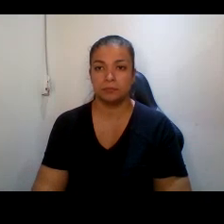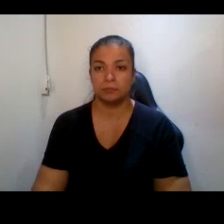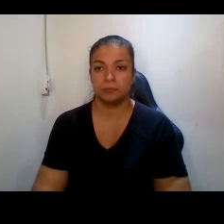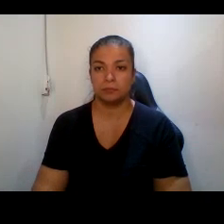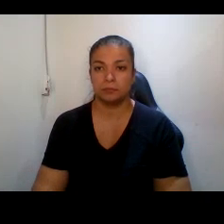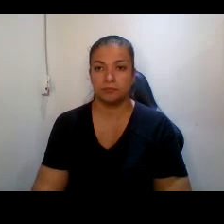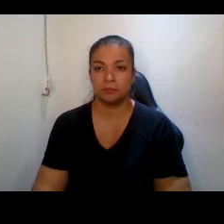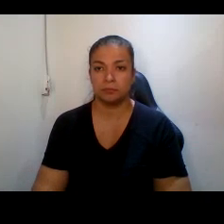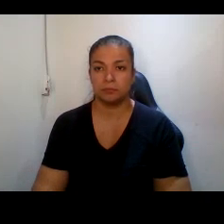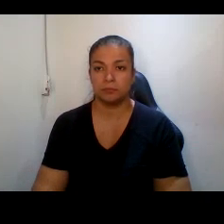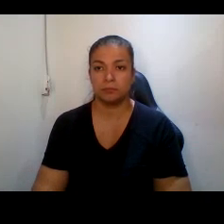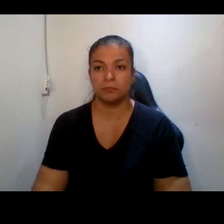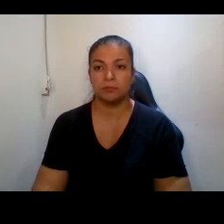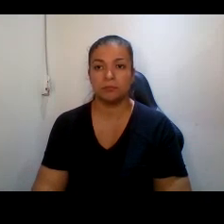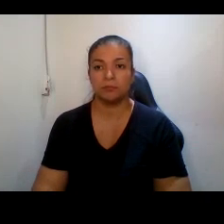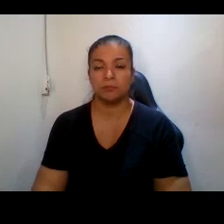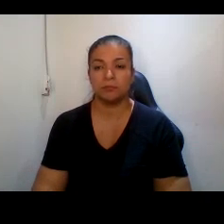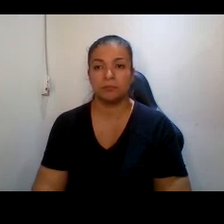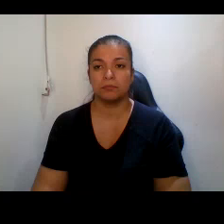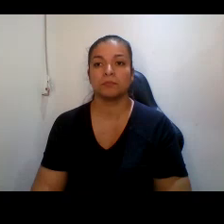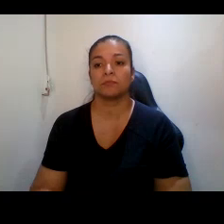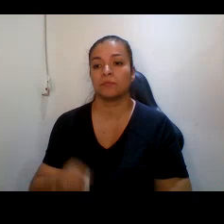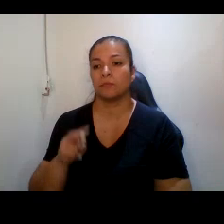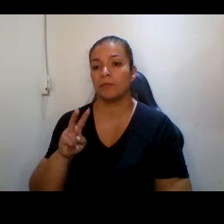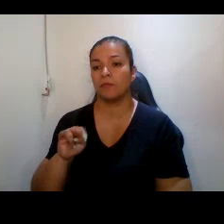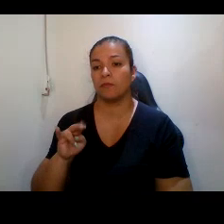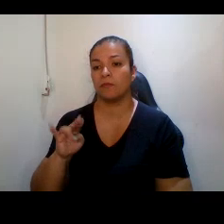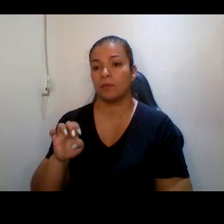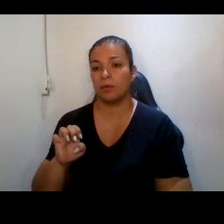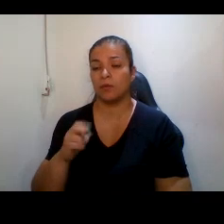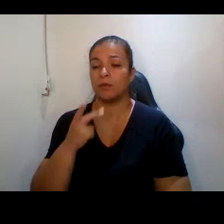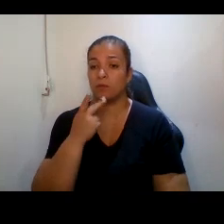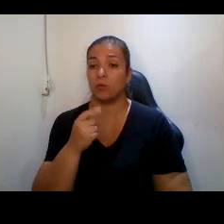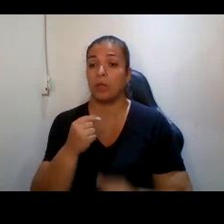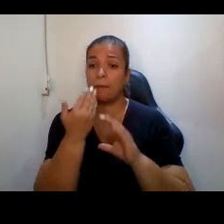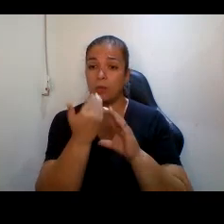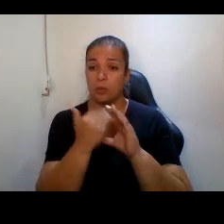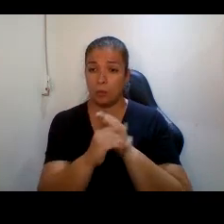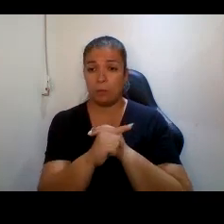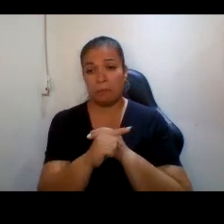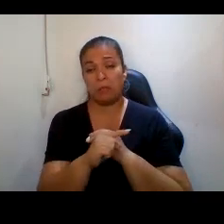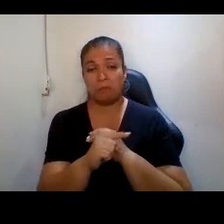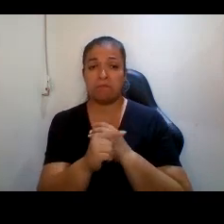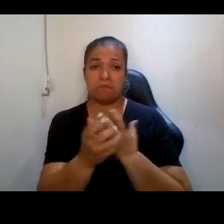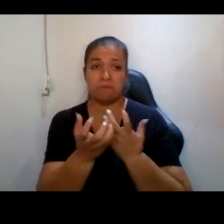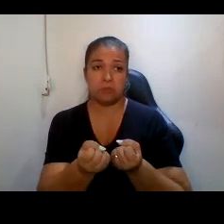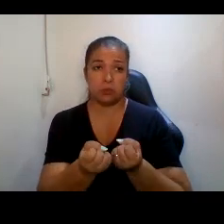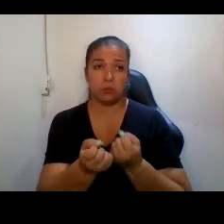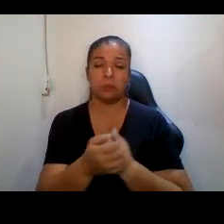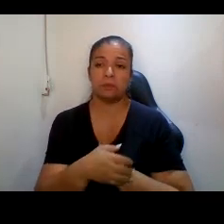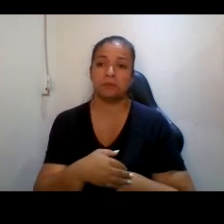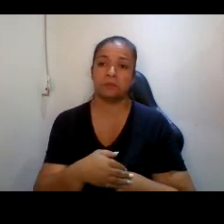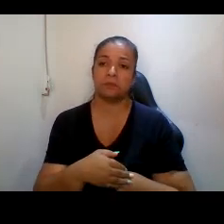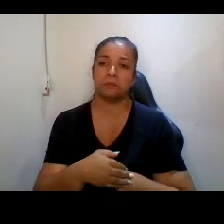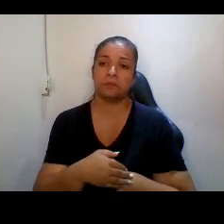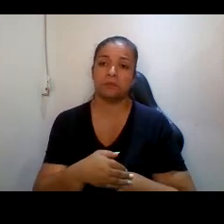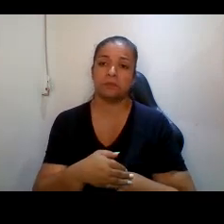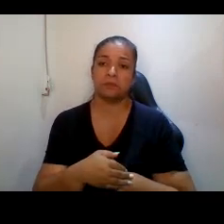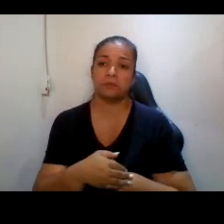aqui, a Viviane está falando que ela mandou por e-mail e deu certo. Aí ela acusou